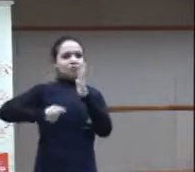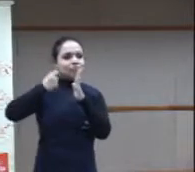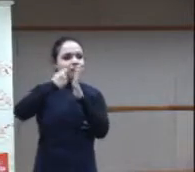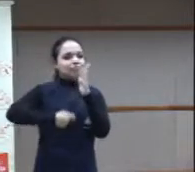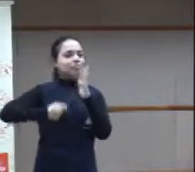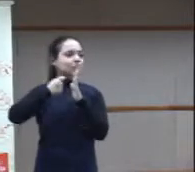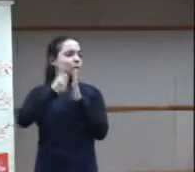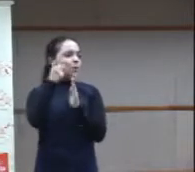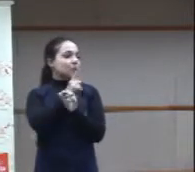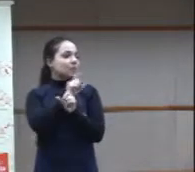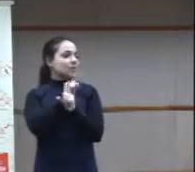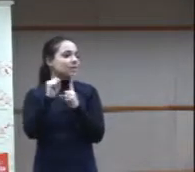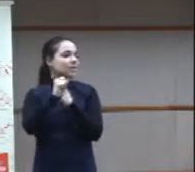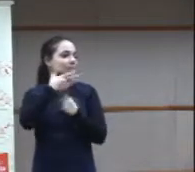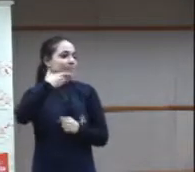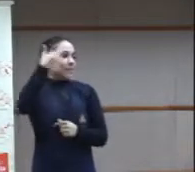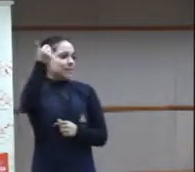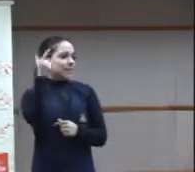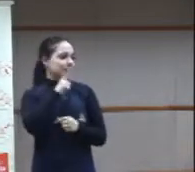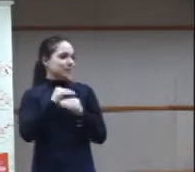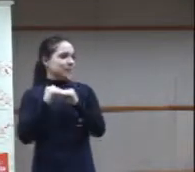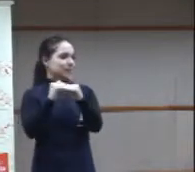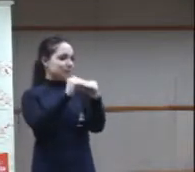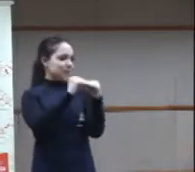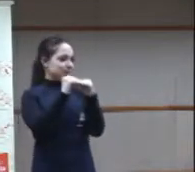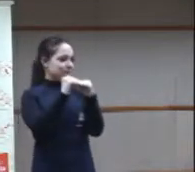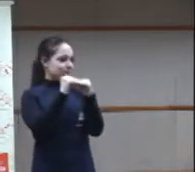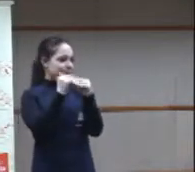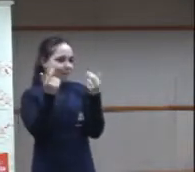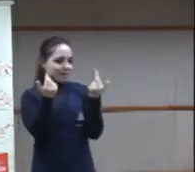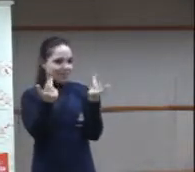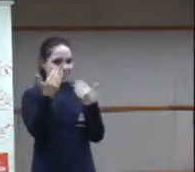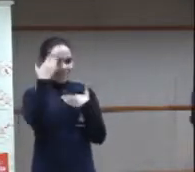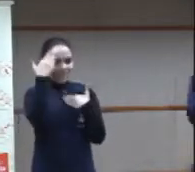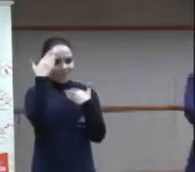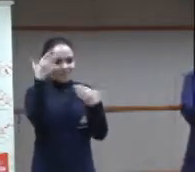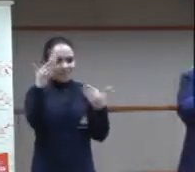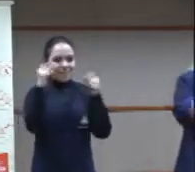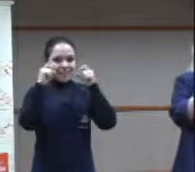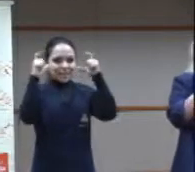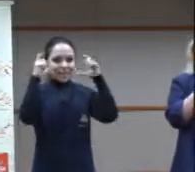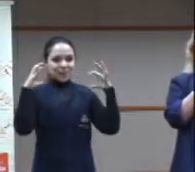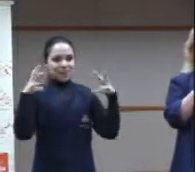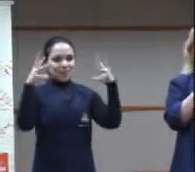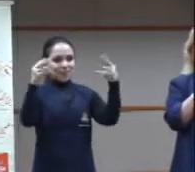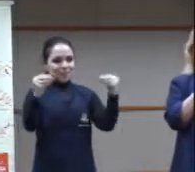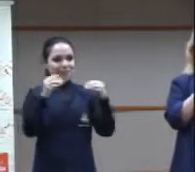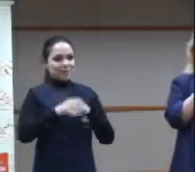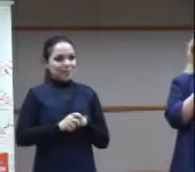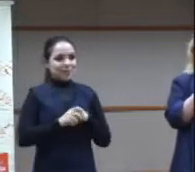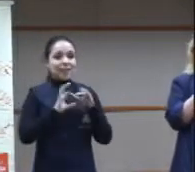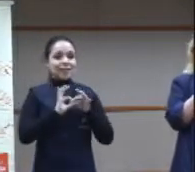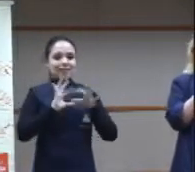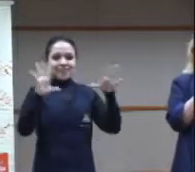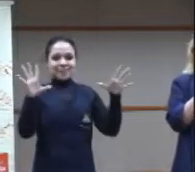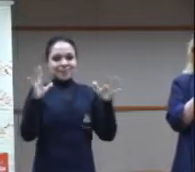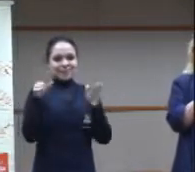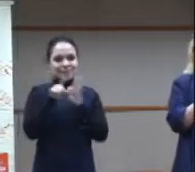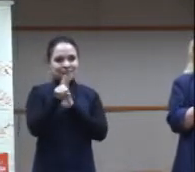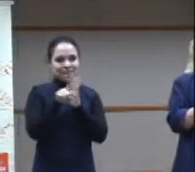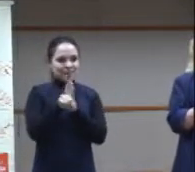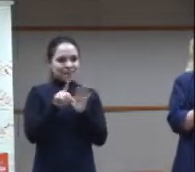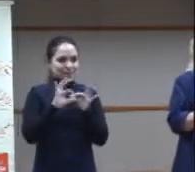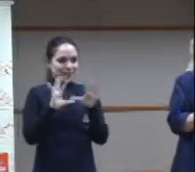uma sociedade melhor, mais justa e para todos. Eu agradeço muito a atenção de vocês e fico à disposição.